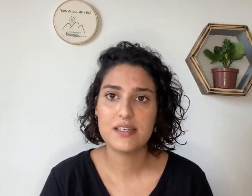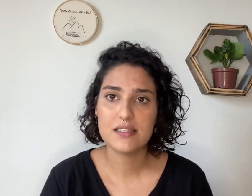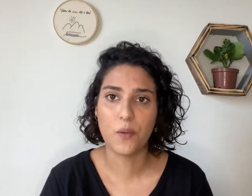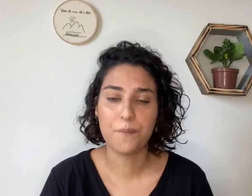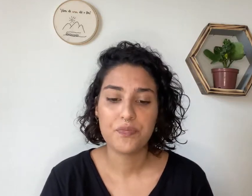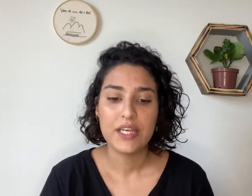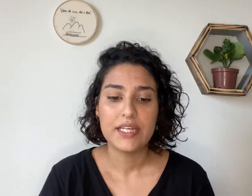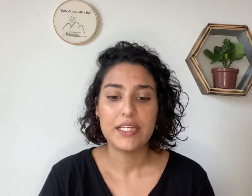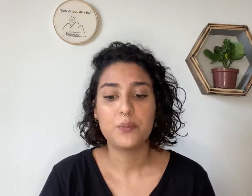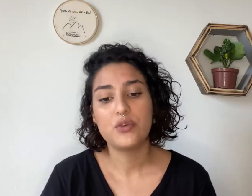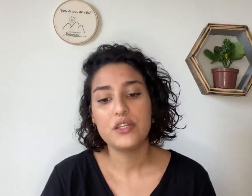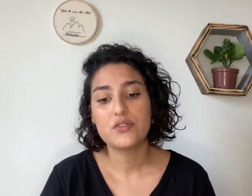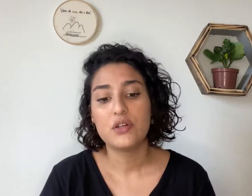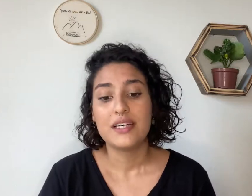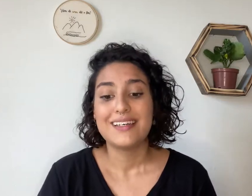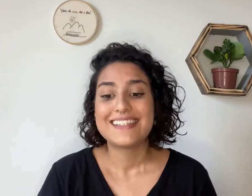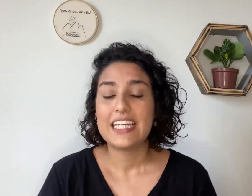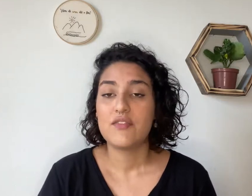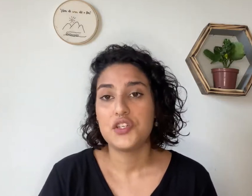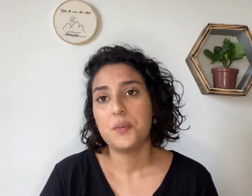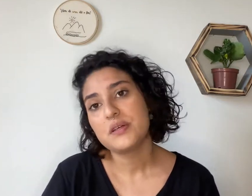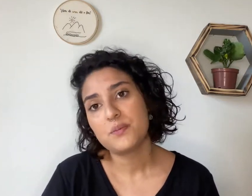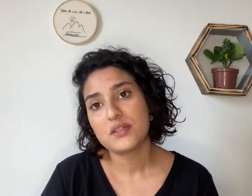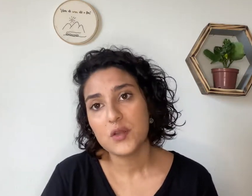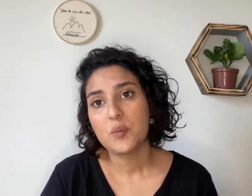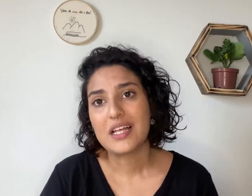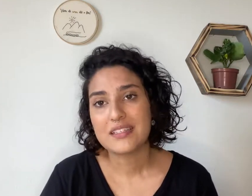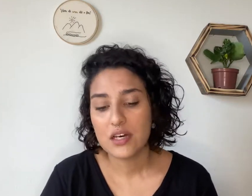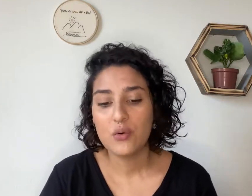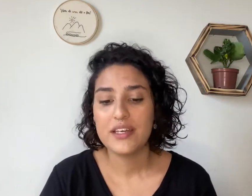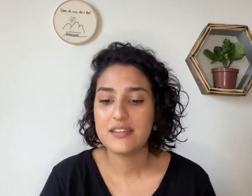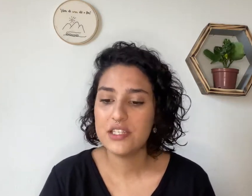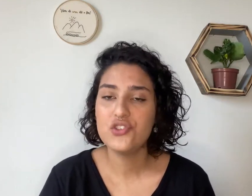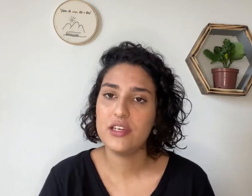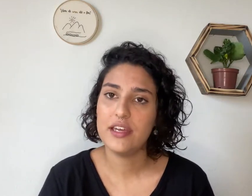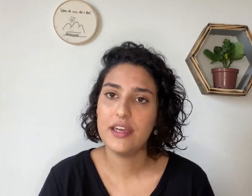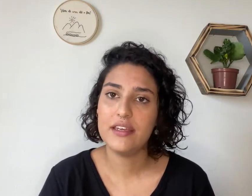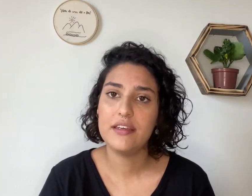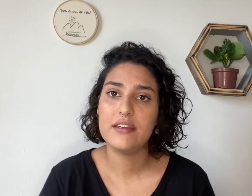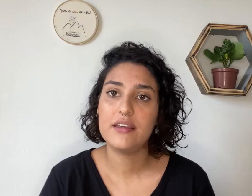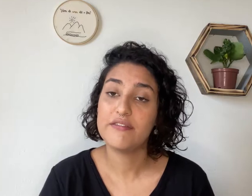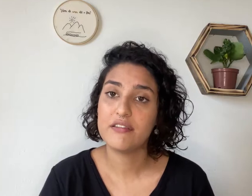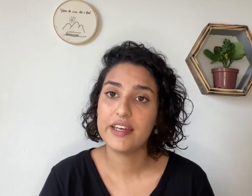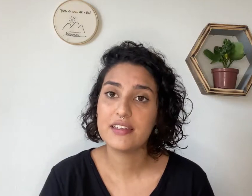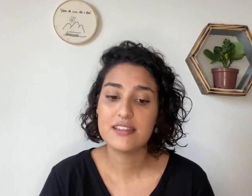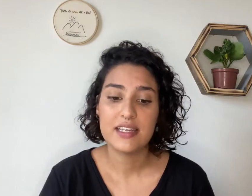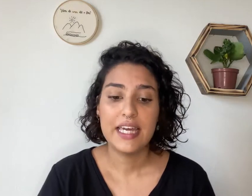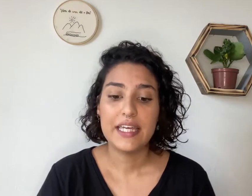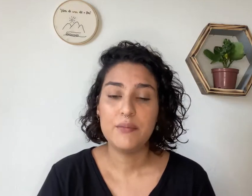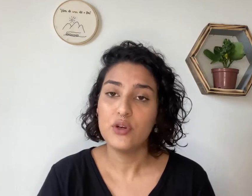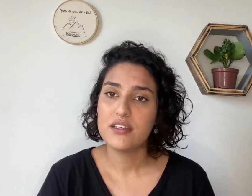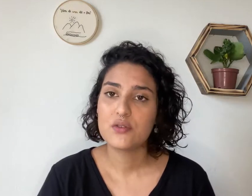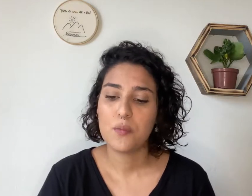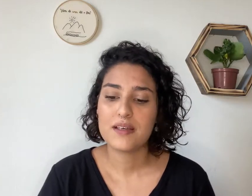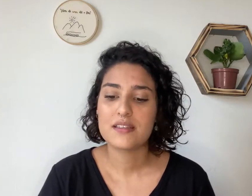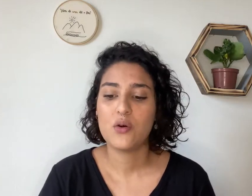de urbanização. E por isso, significativa proporção da população reside em favelas